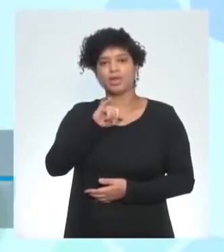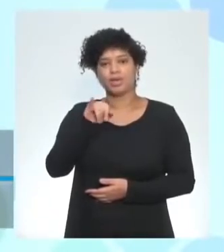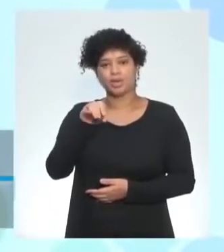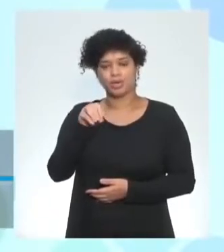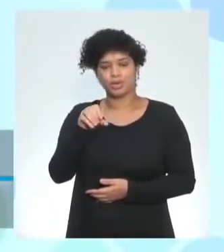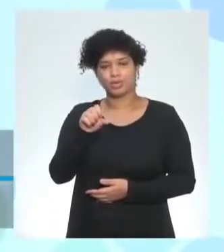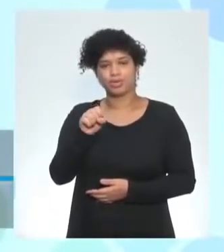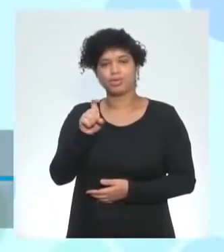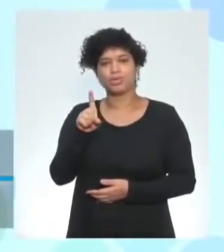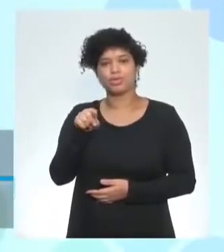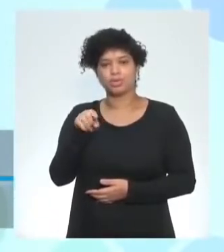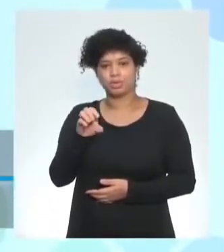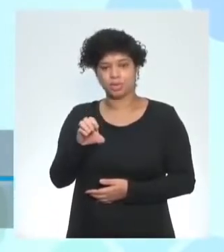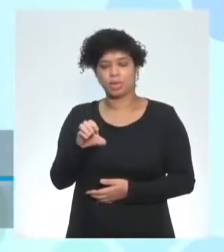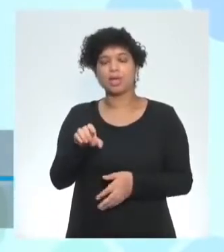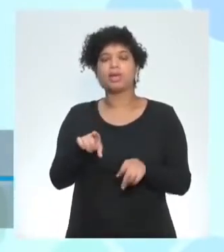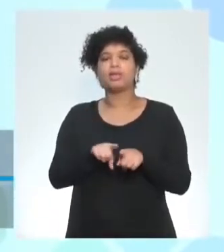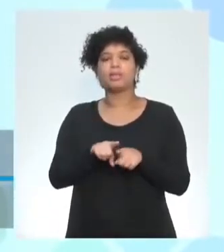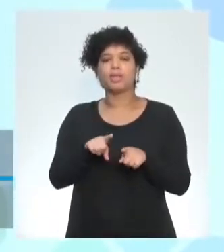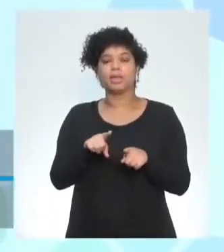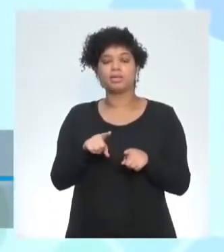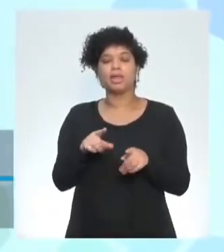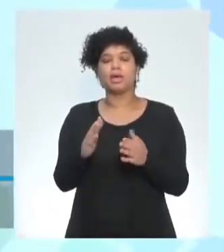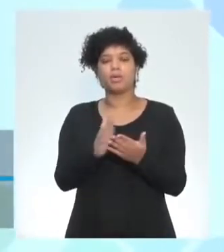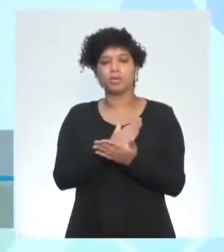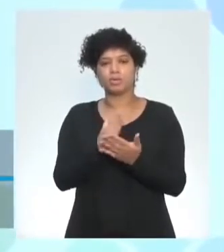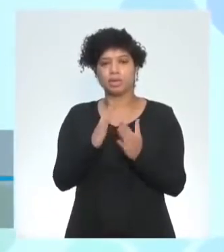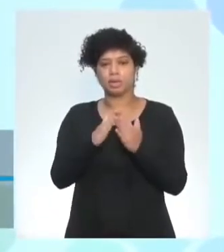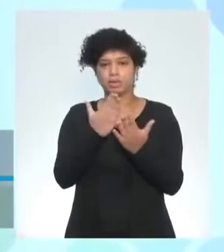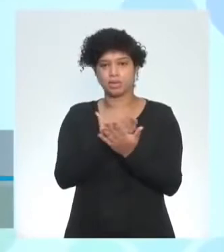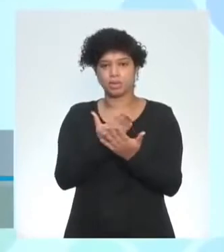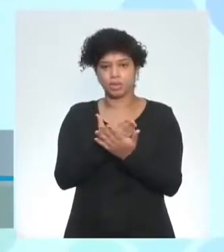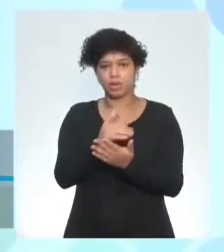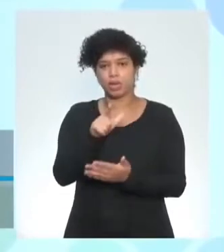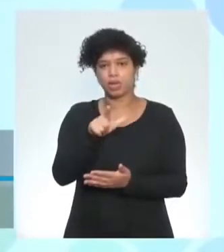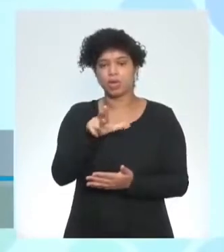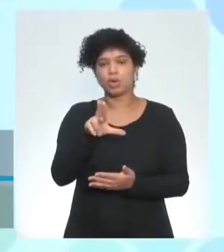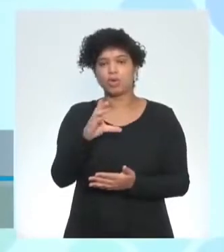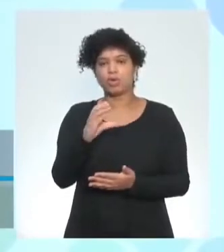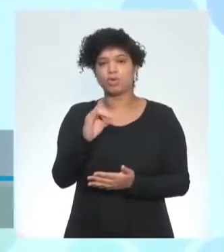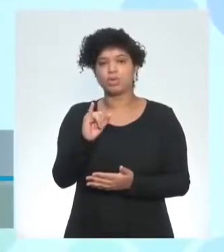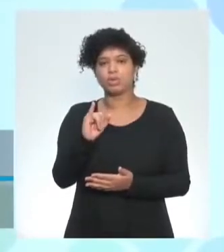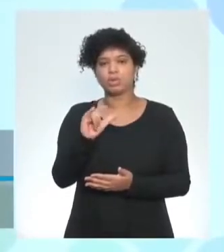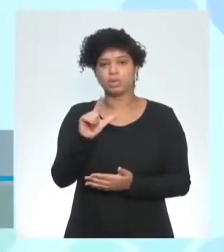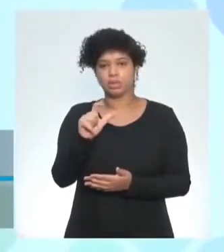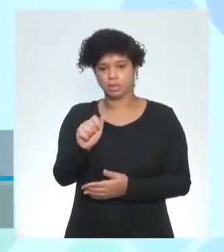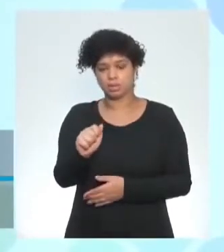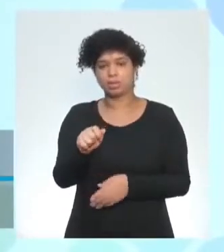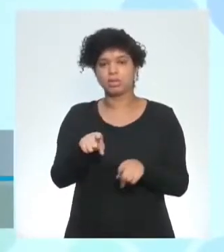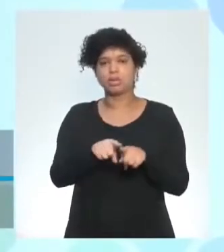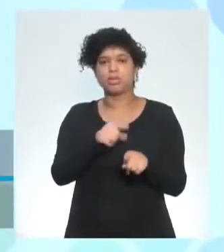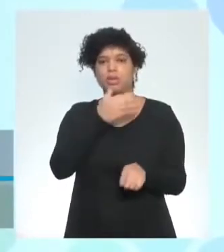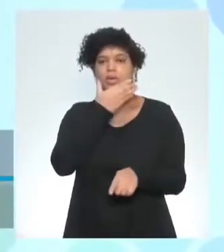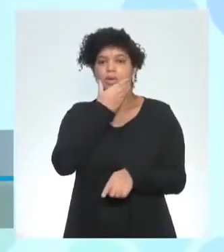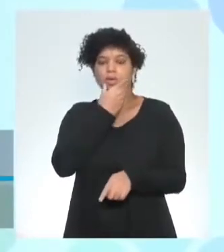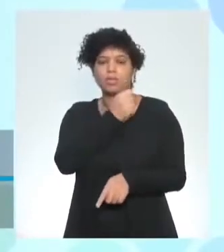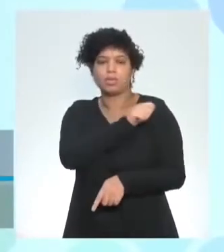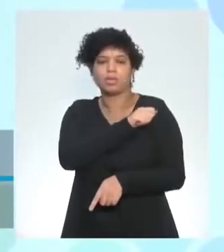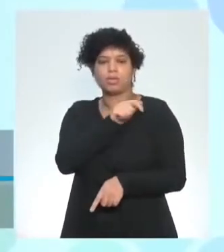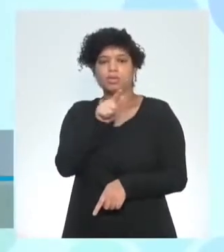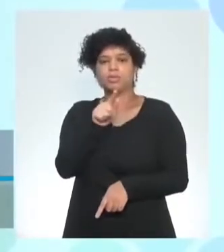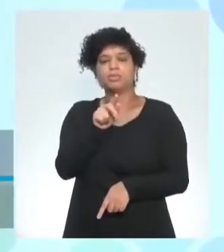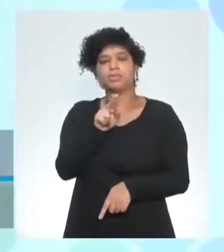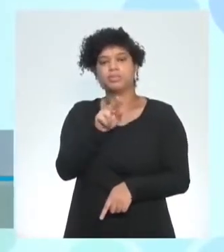Também tem os alunos da Escola Lucila Torre de Osasco, o aluno Guilherme. Tem os alunos com a